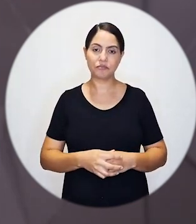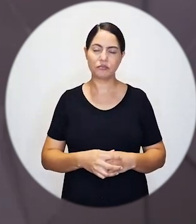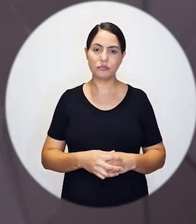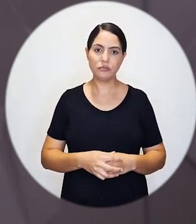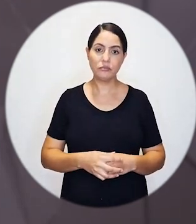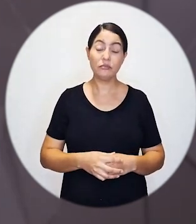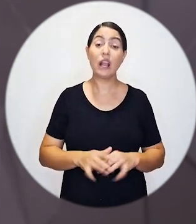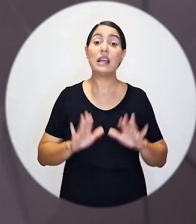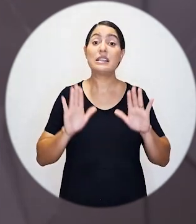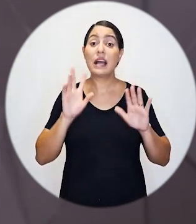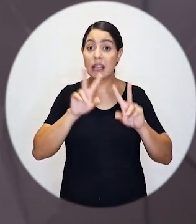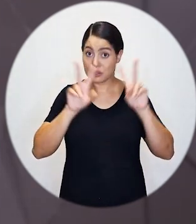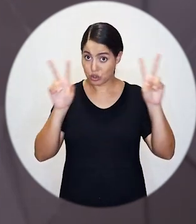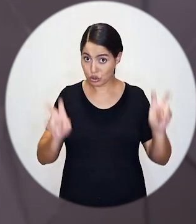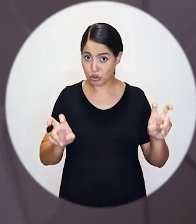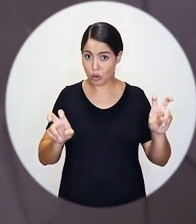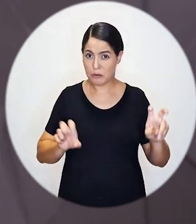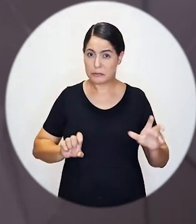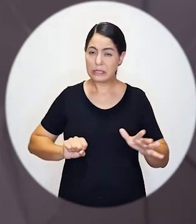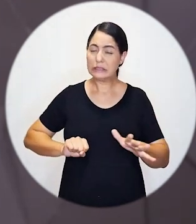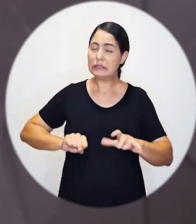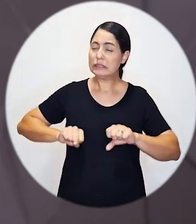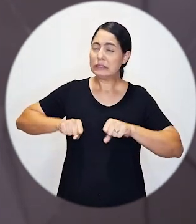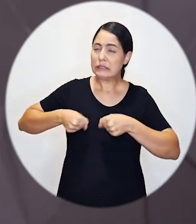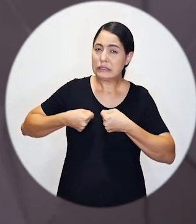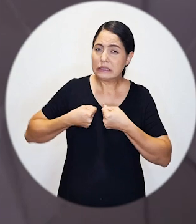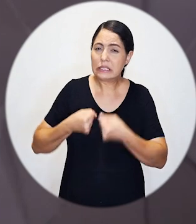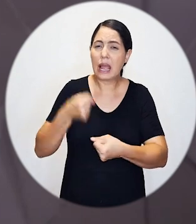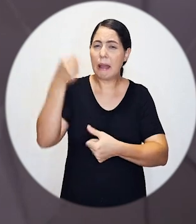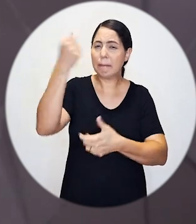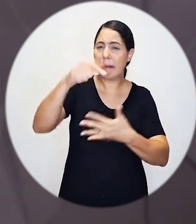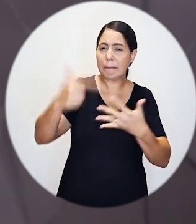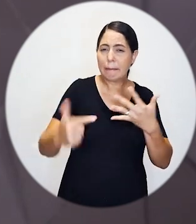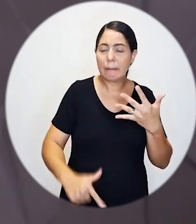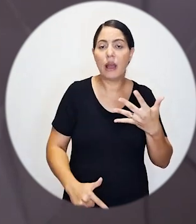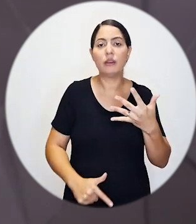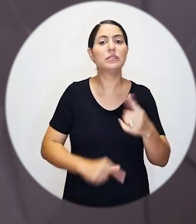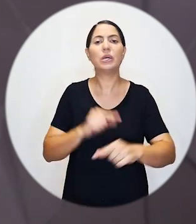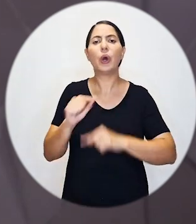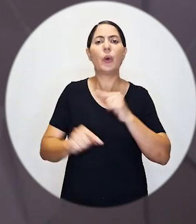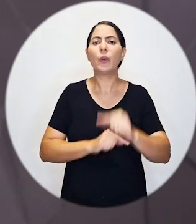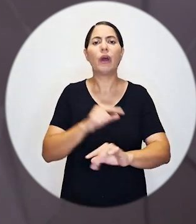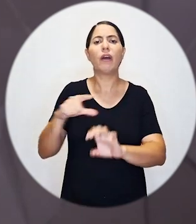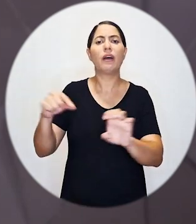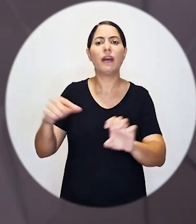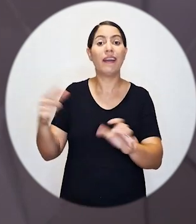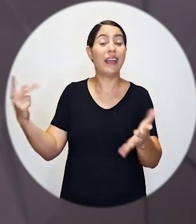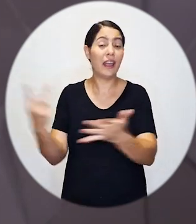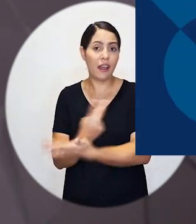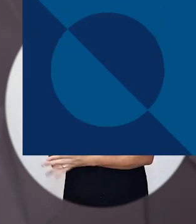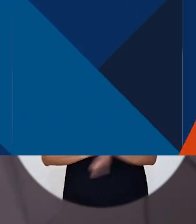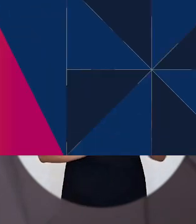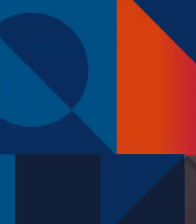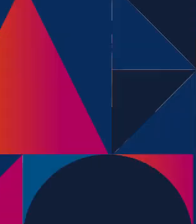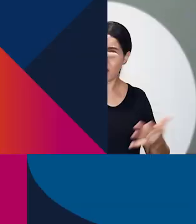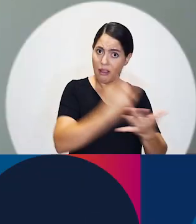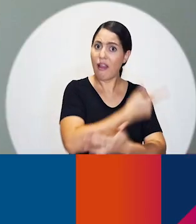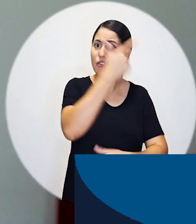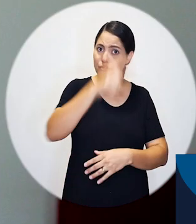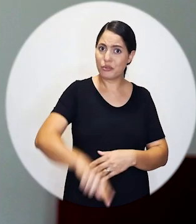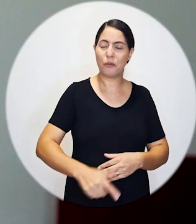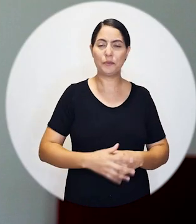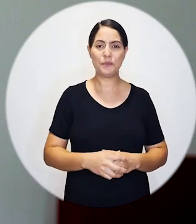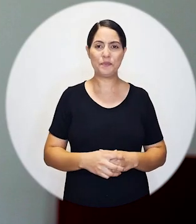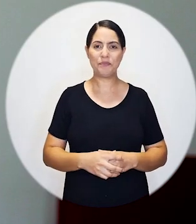Meus amigos, a persistência do empreendedor é errar e se organizar para errar de novo.